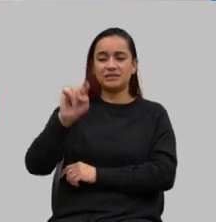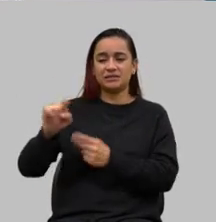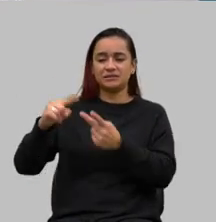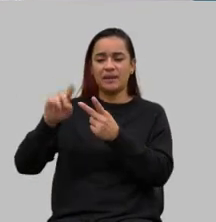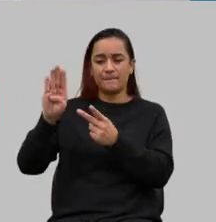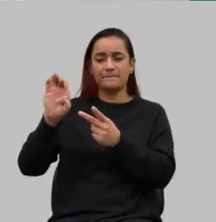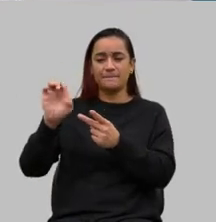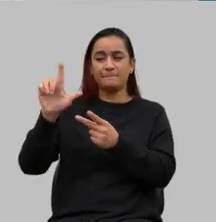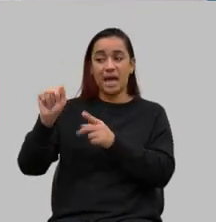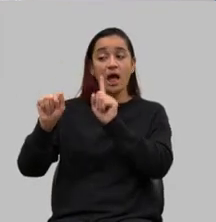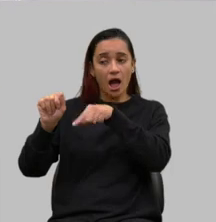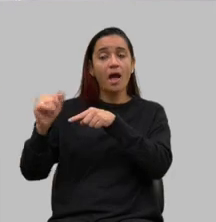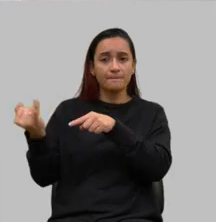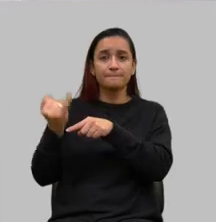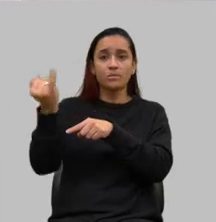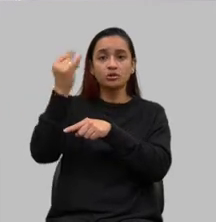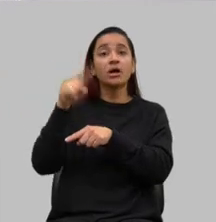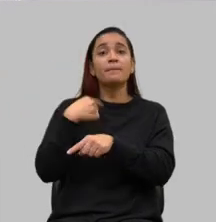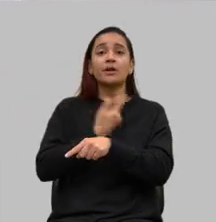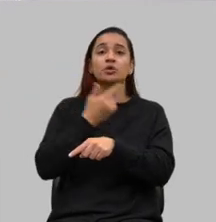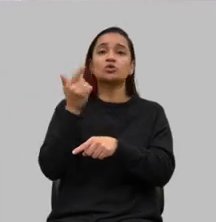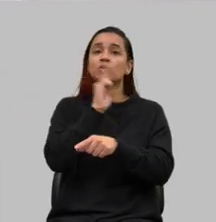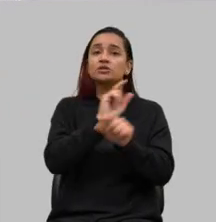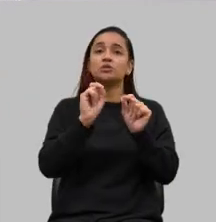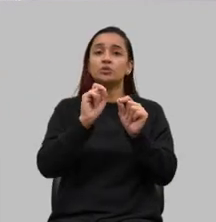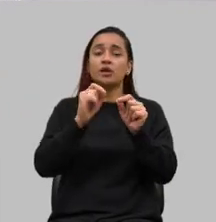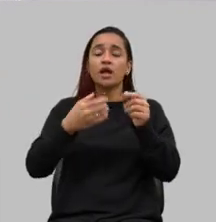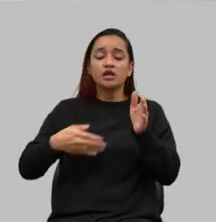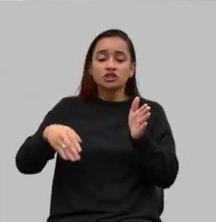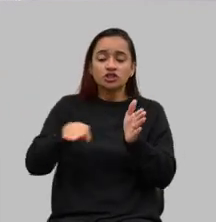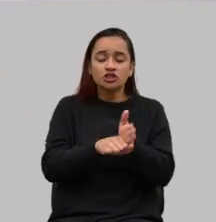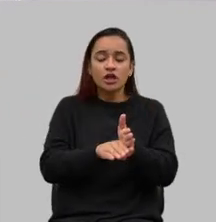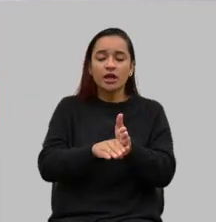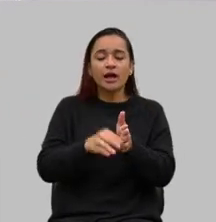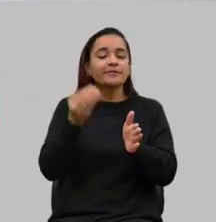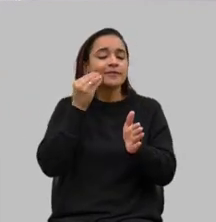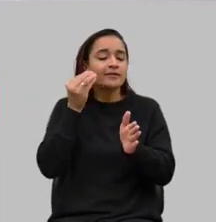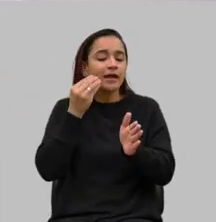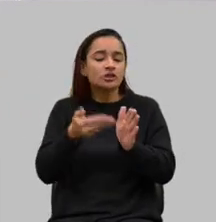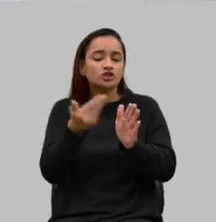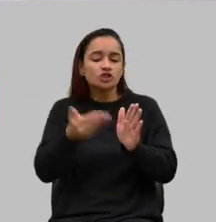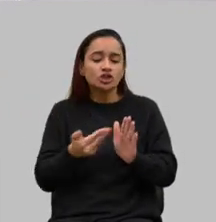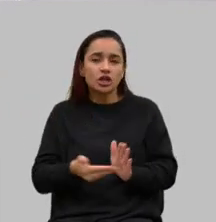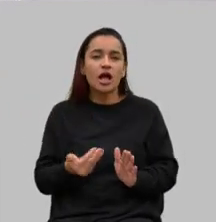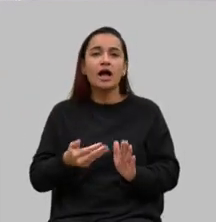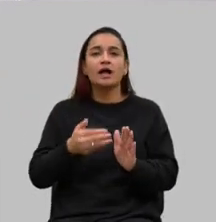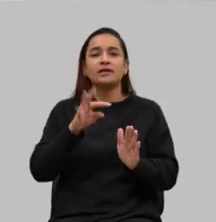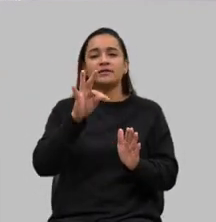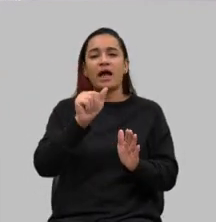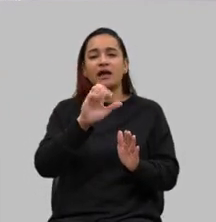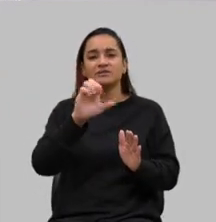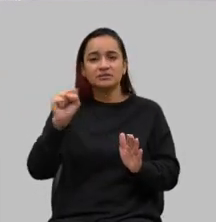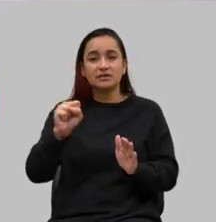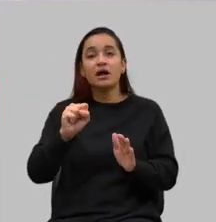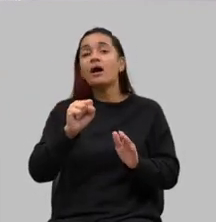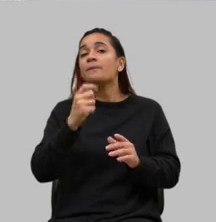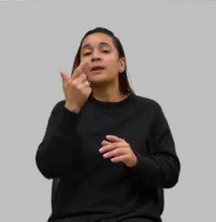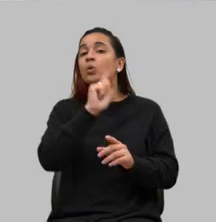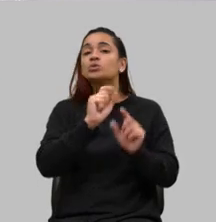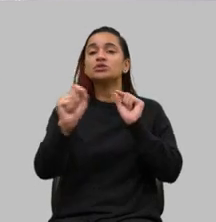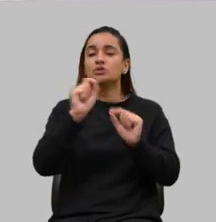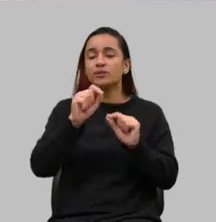eh chegar a um ponto de excluirmos totalmente os nossos tax para que realmente a gente tenha mais